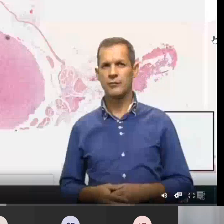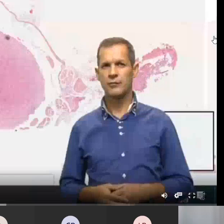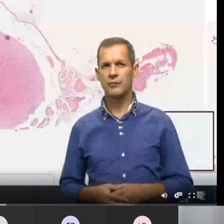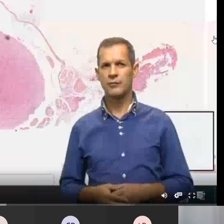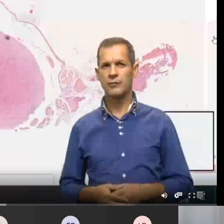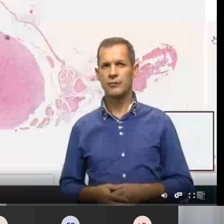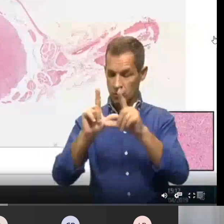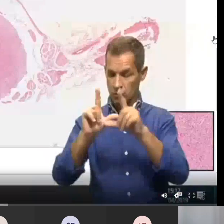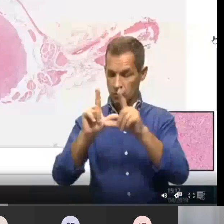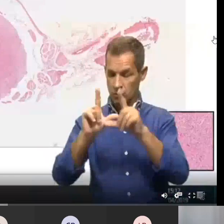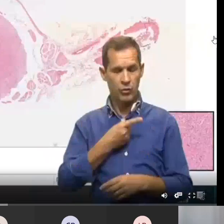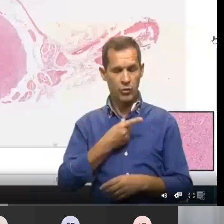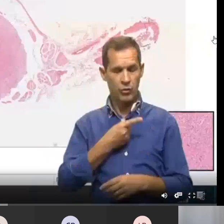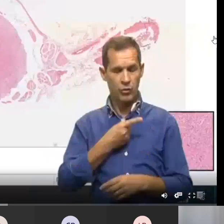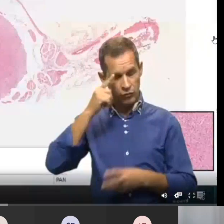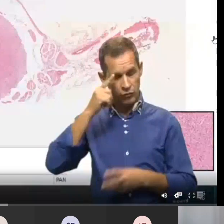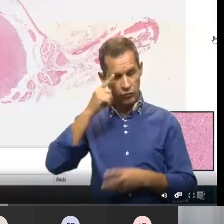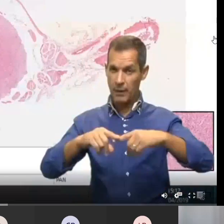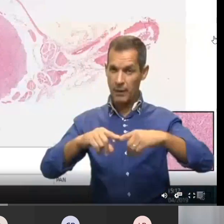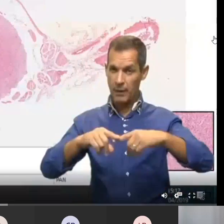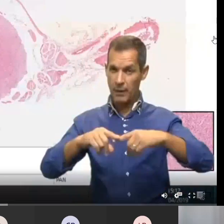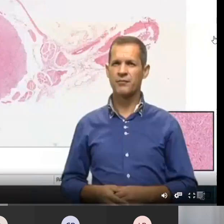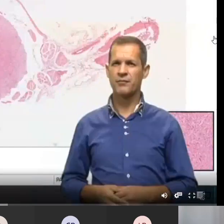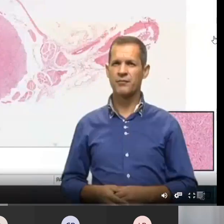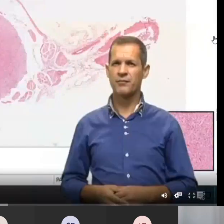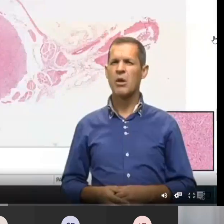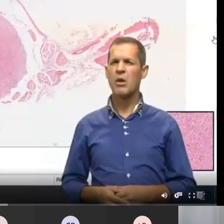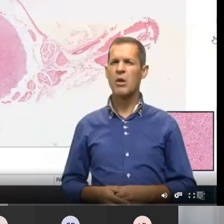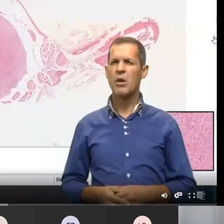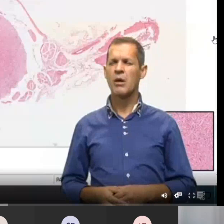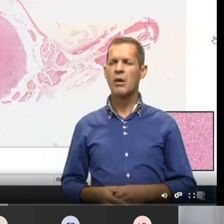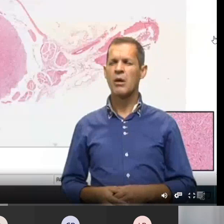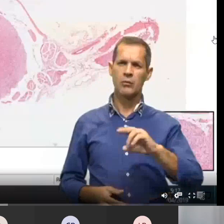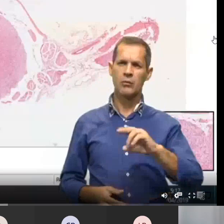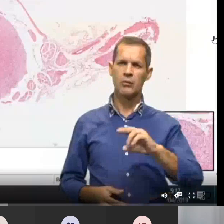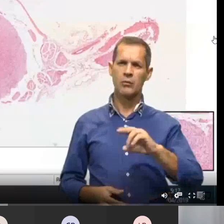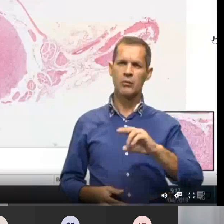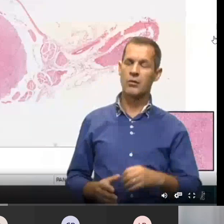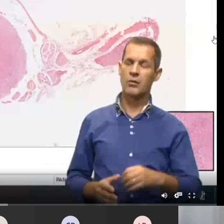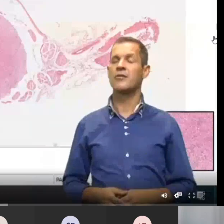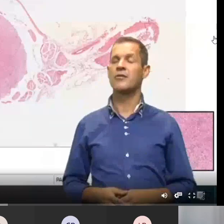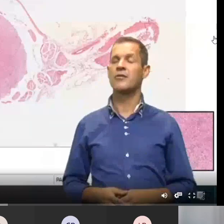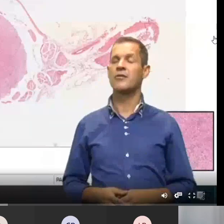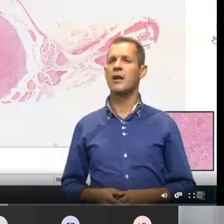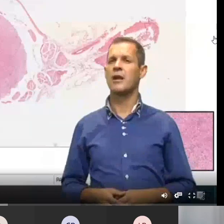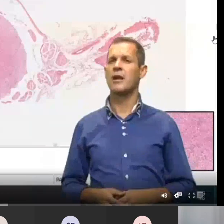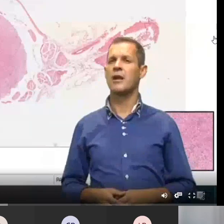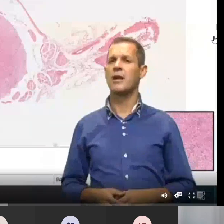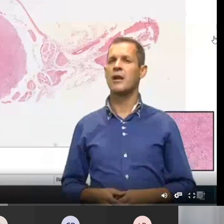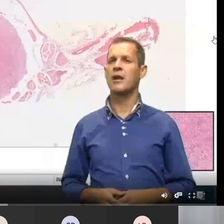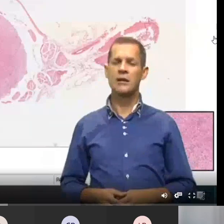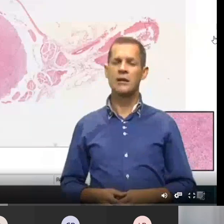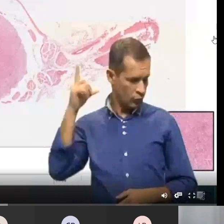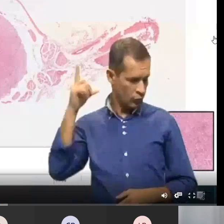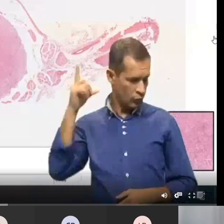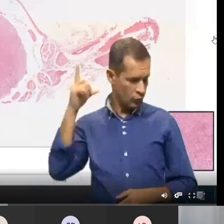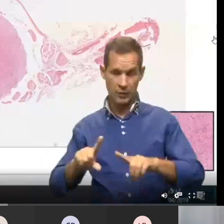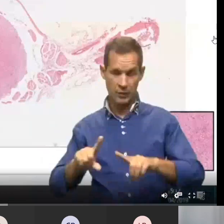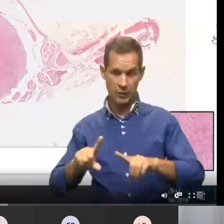aumento, a gente consegue observar que é um corte transversal de medula óssea corado com hematoxilina e